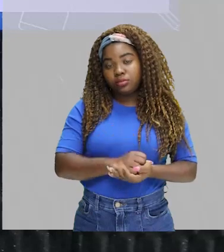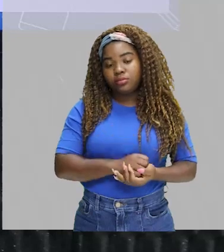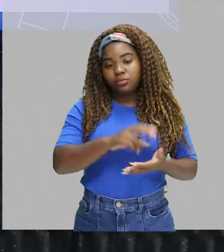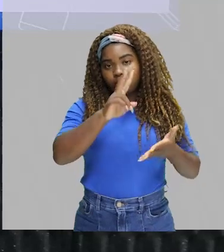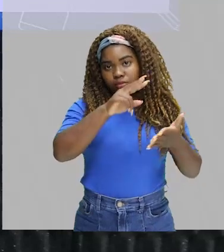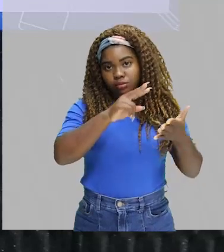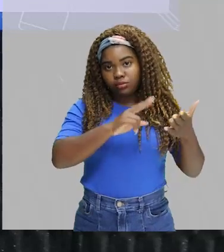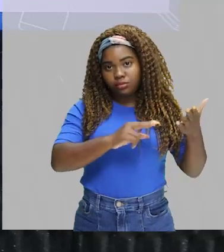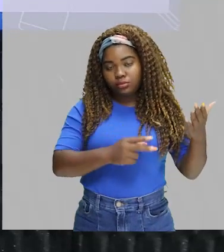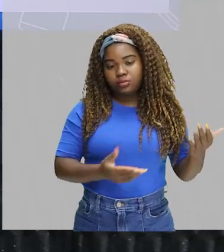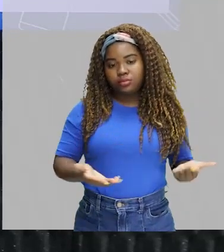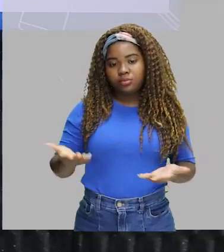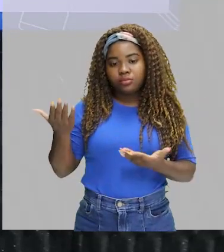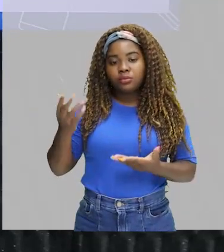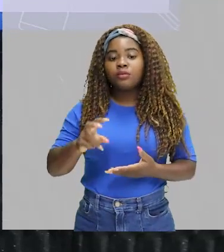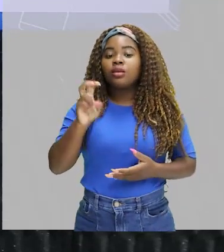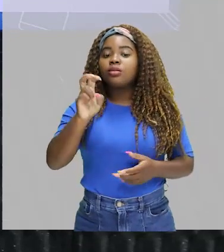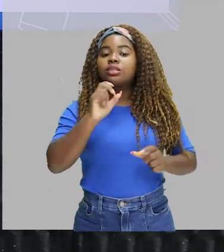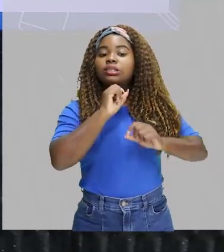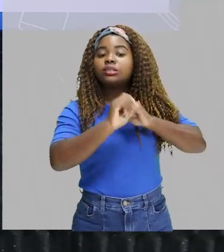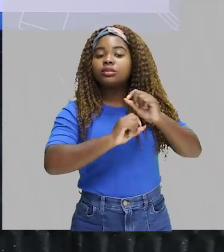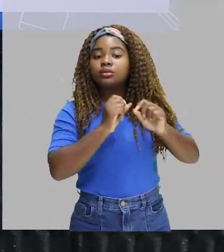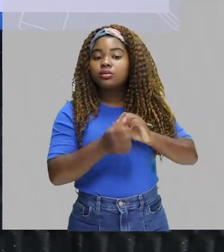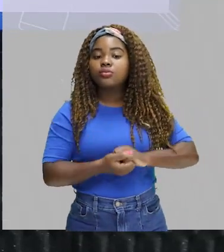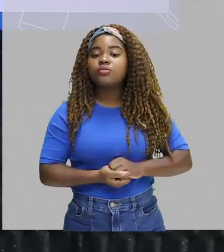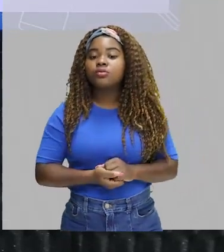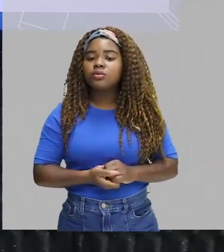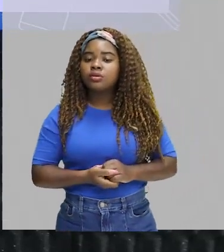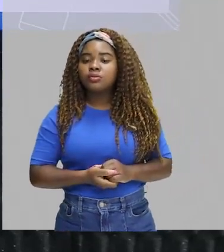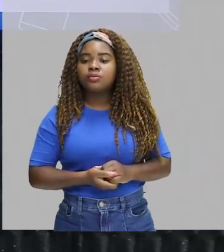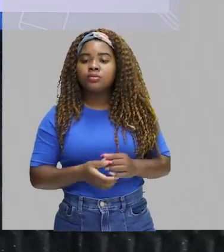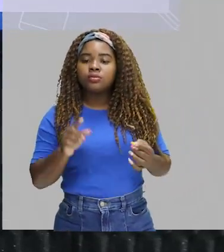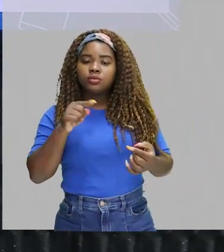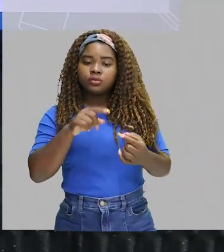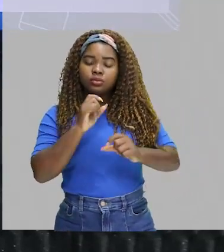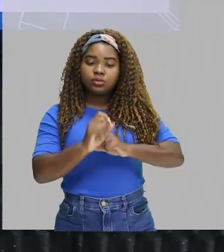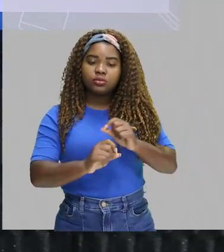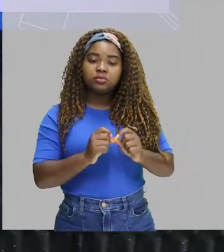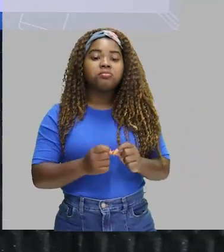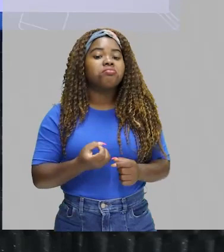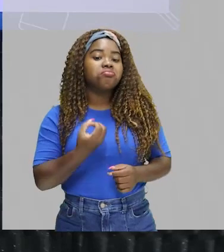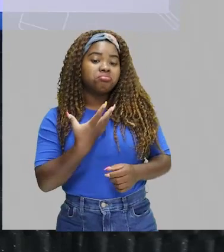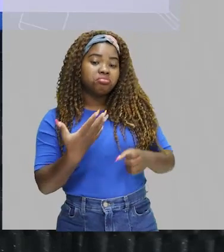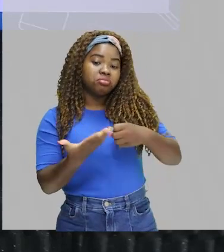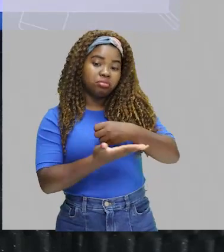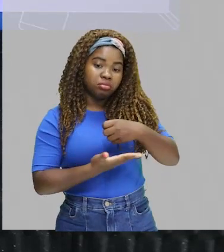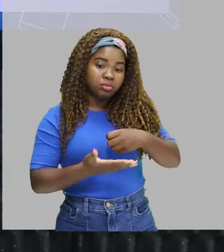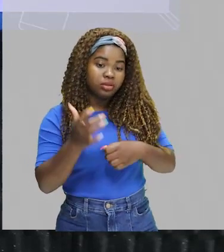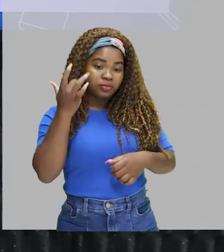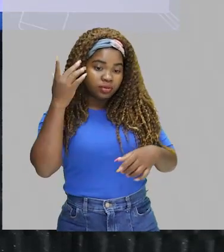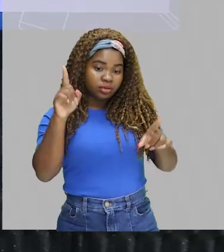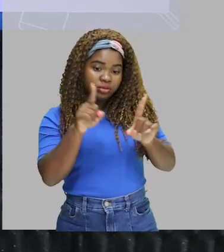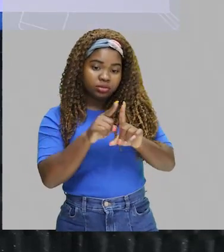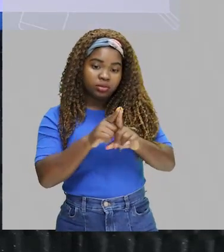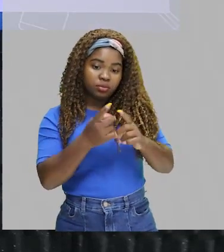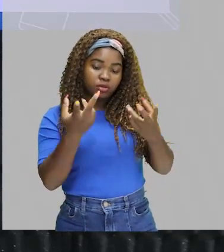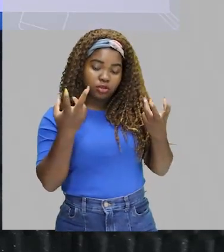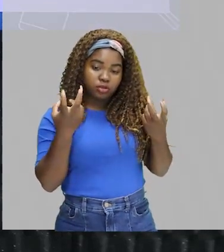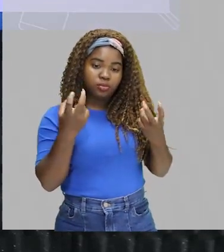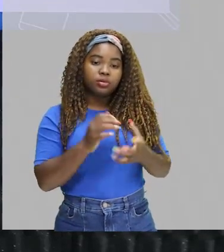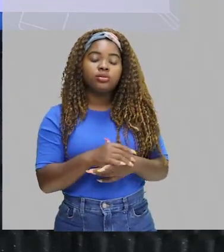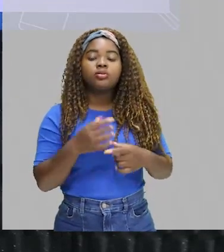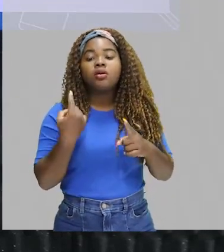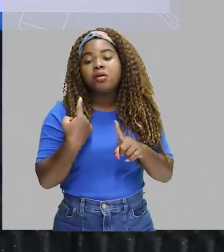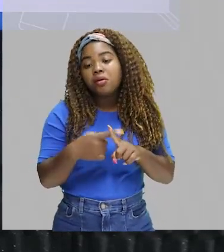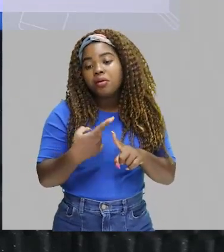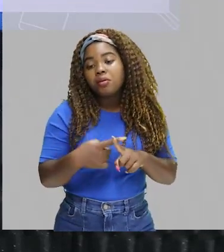questão. A nossa quinta questão ela tem uma intuição básica, algo bem interessante, mas bem fácil de vocês perceberem,